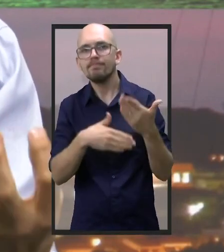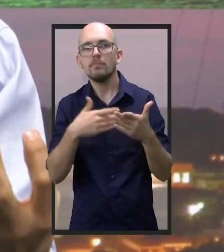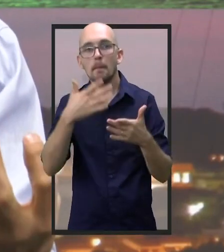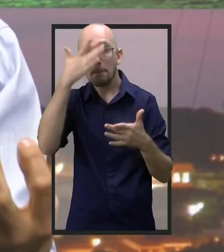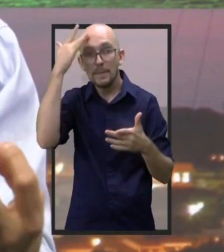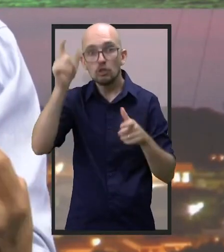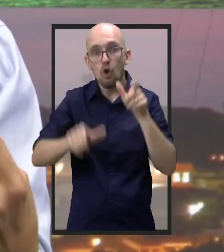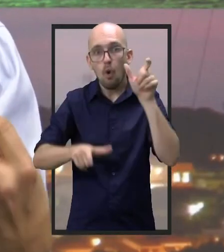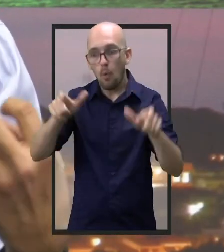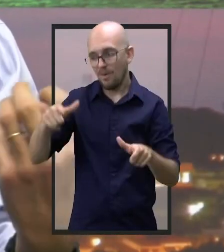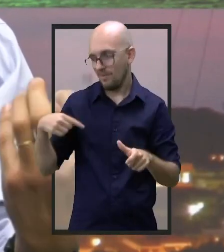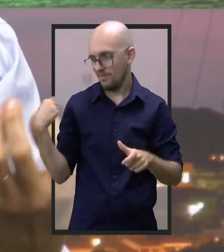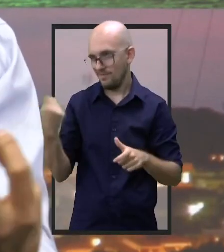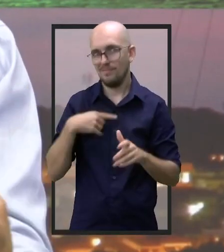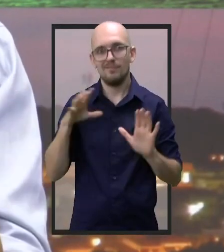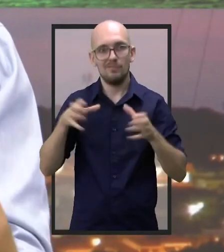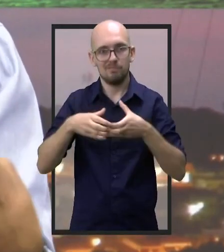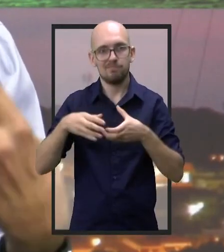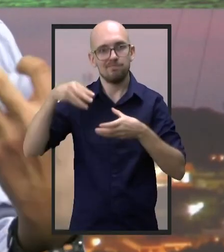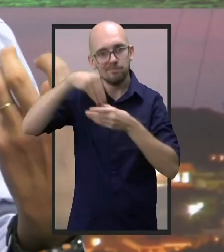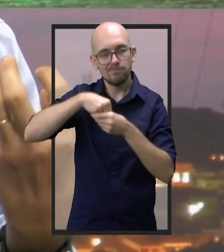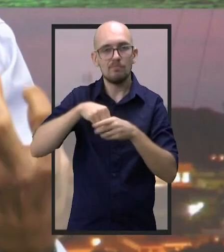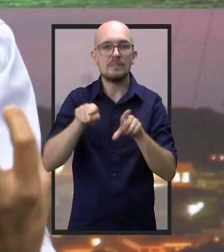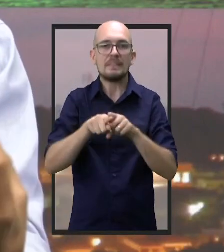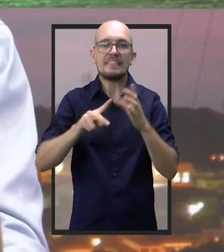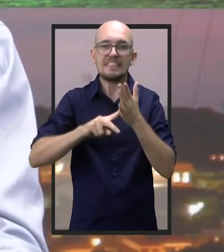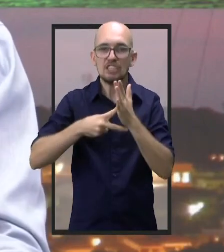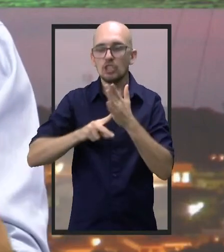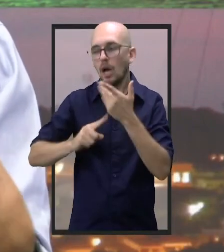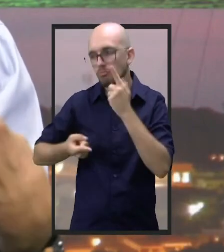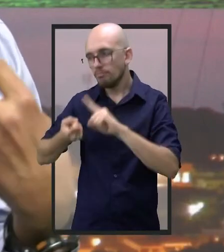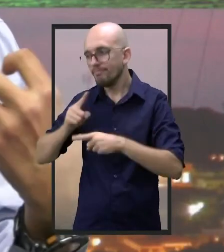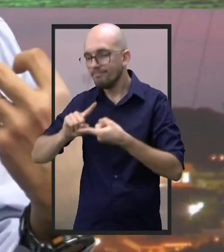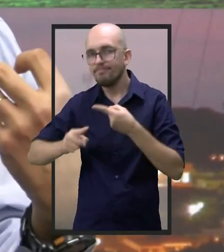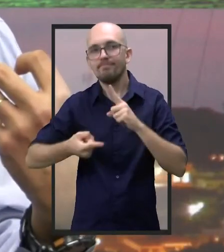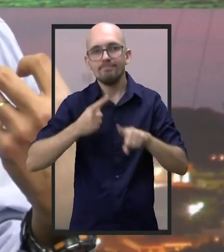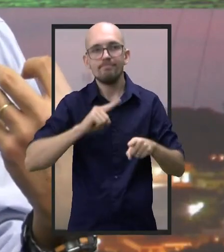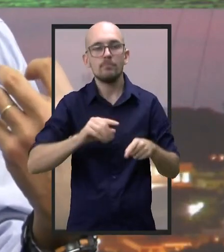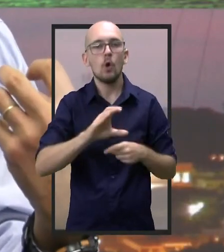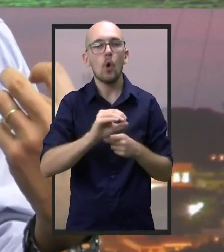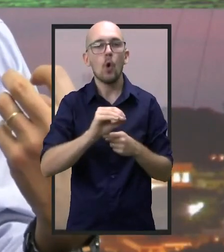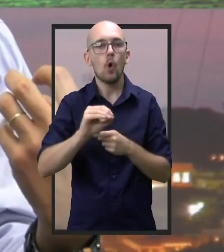estão conosco, sindicatos, as outras cooperativas,